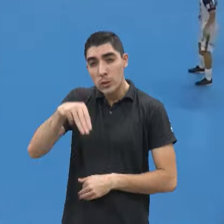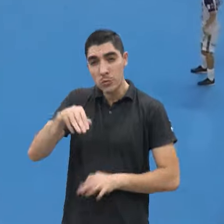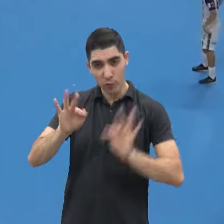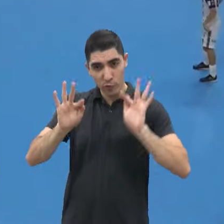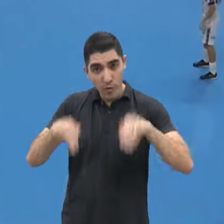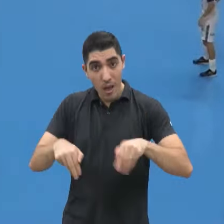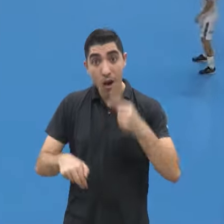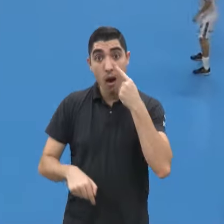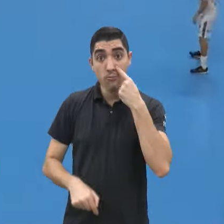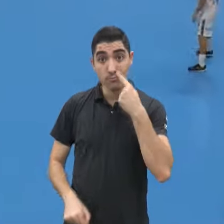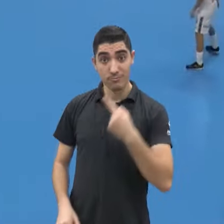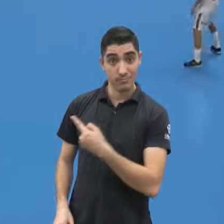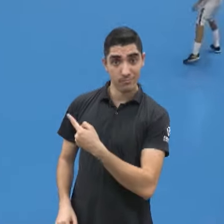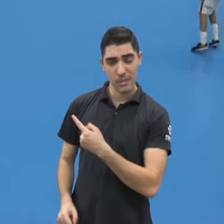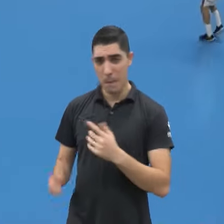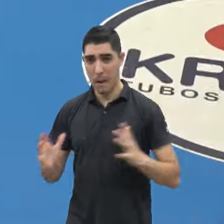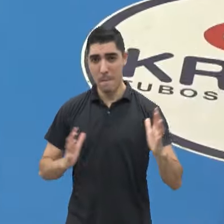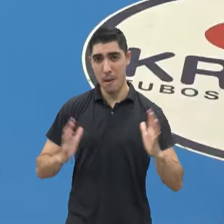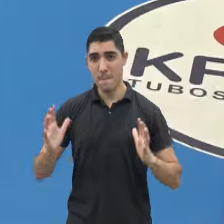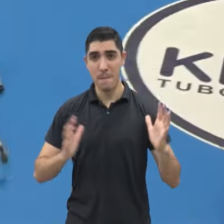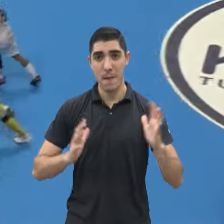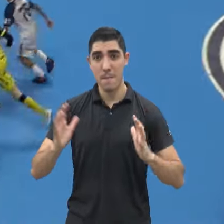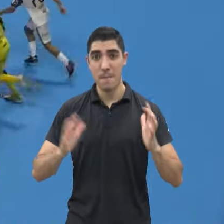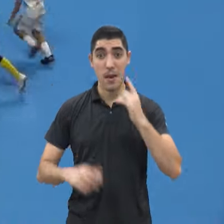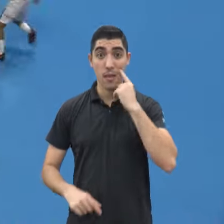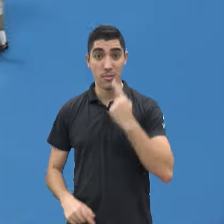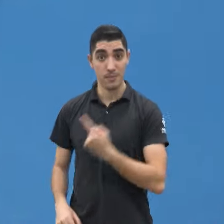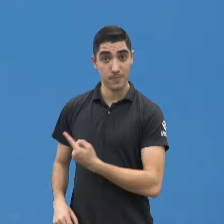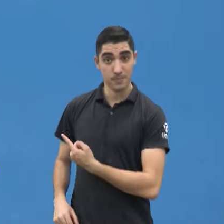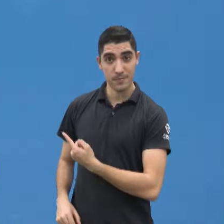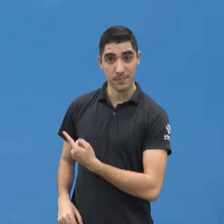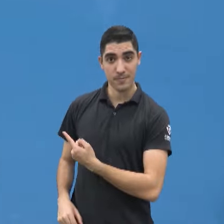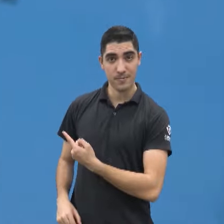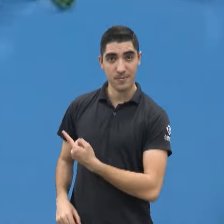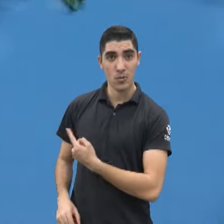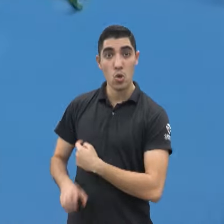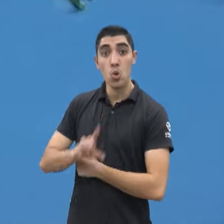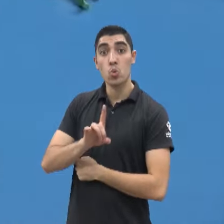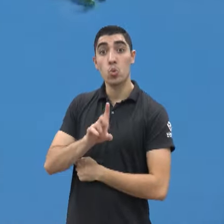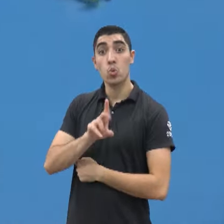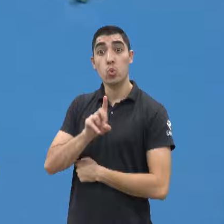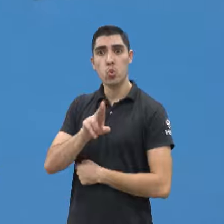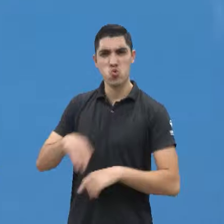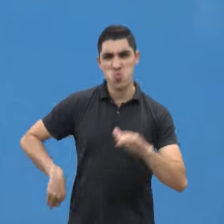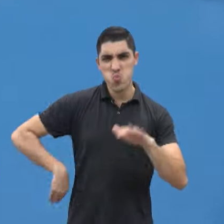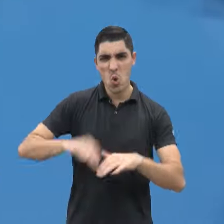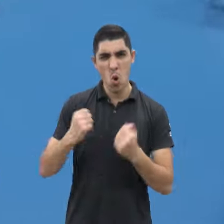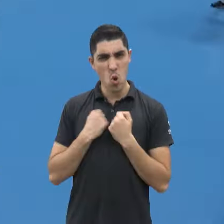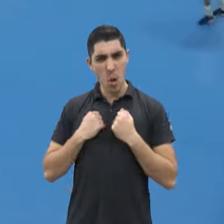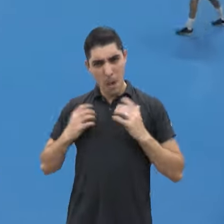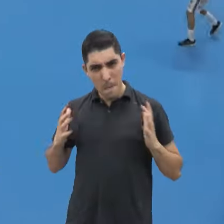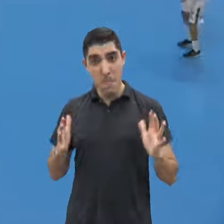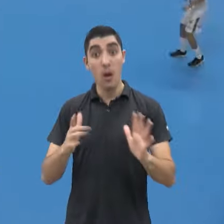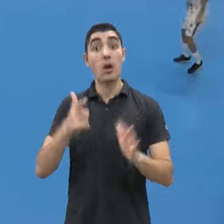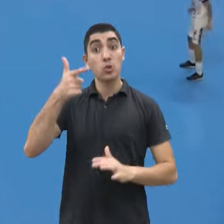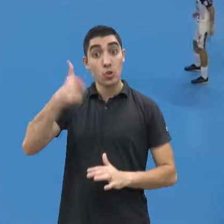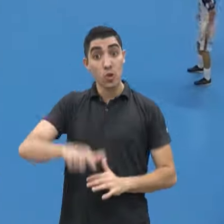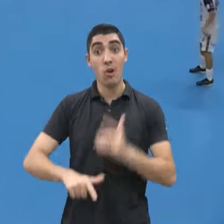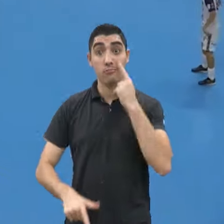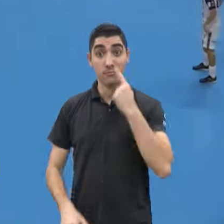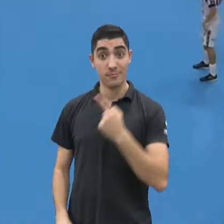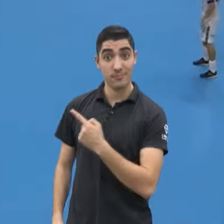jogo, bate e rebate na frente da área do Jaraguá. A bola sobrou para Dudu, que encheu o pé. Valenga fez a defesa no rebote. Valenga chegou